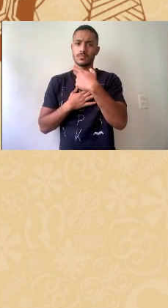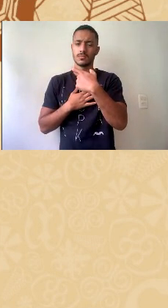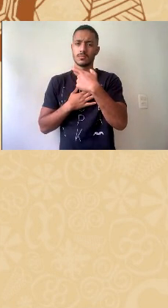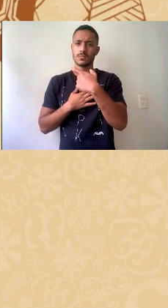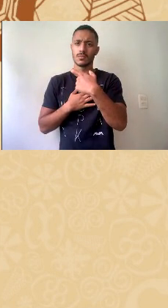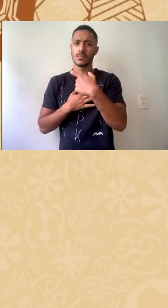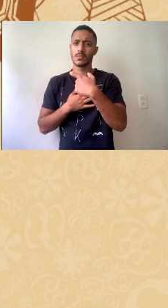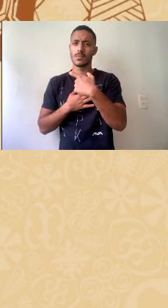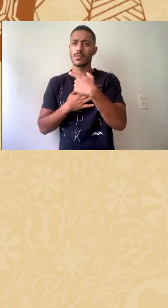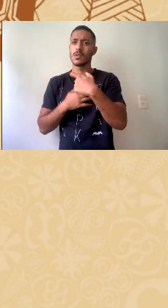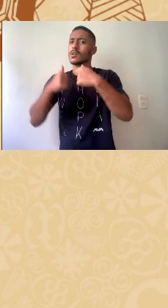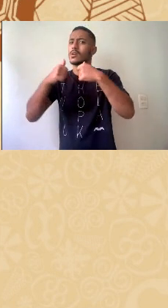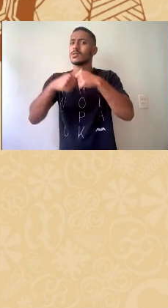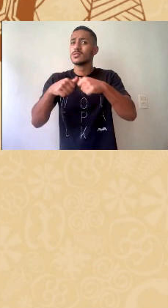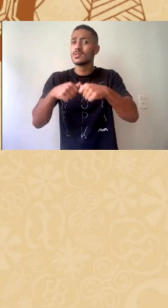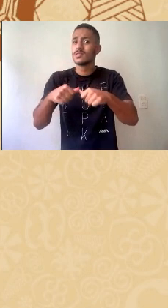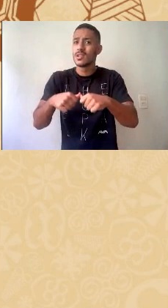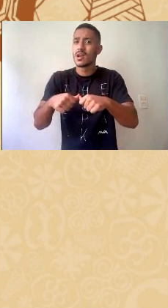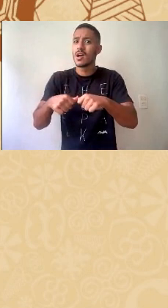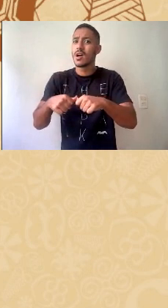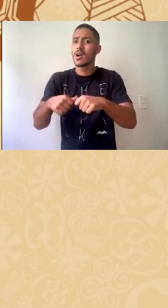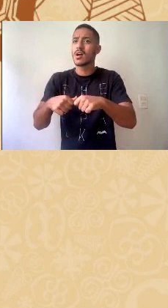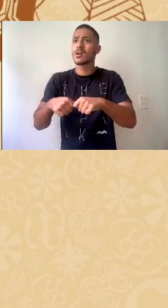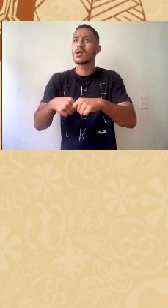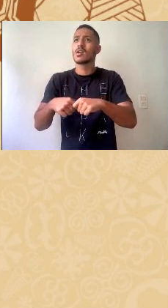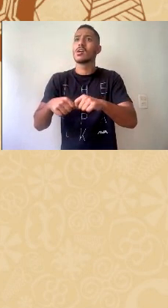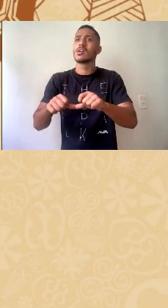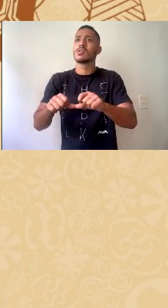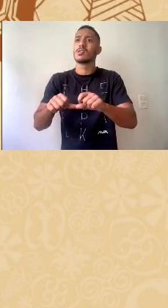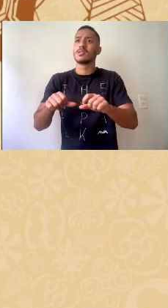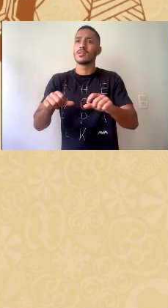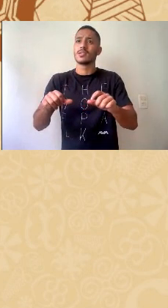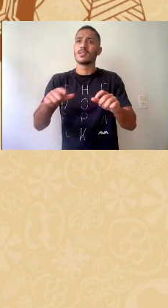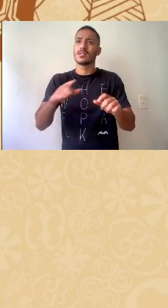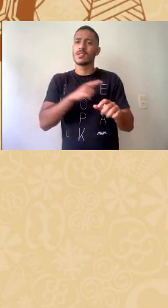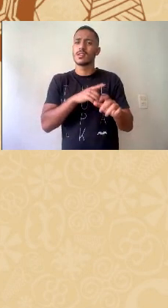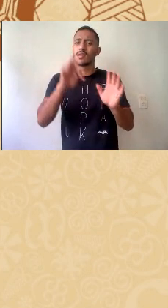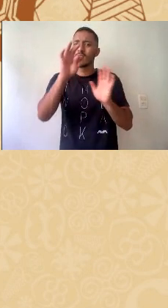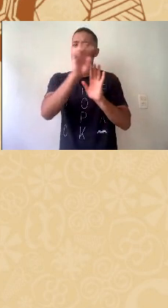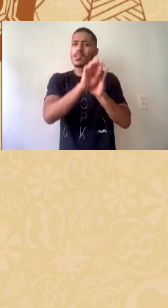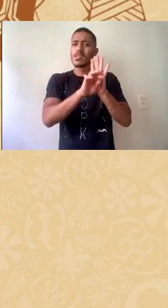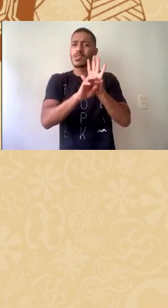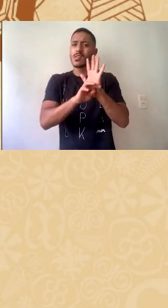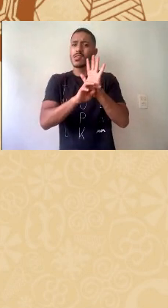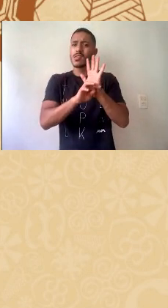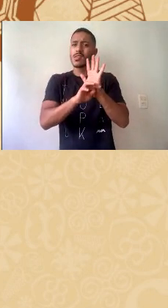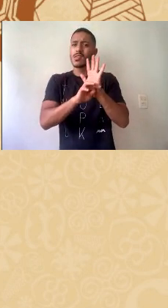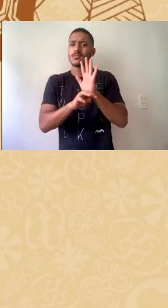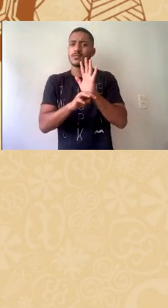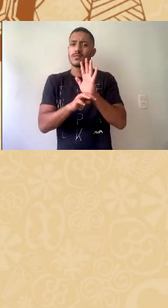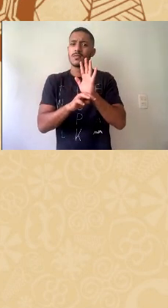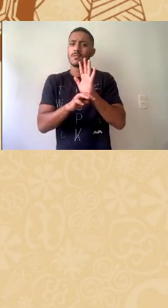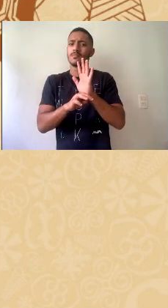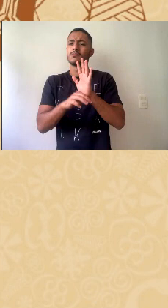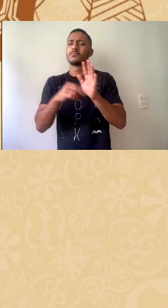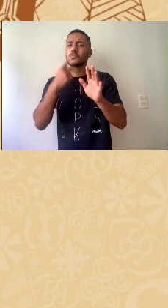reside aqui, nessa narrativa, nessa construção narrativa, sim, somos